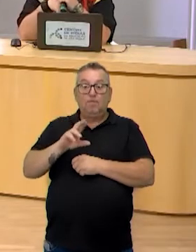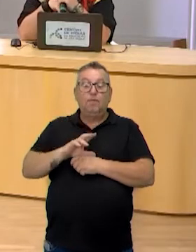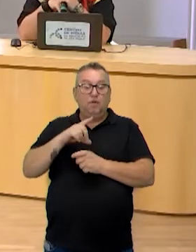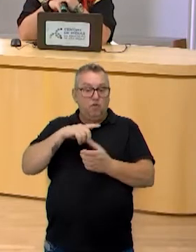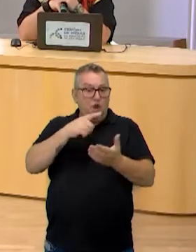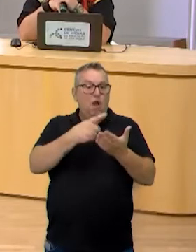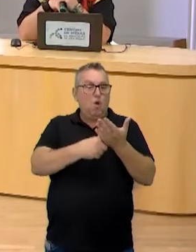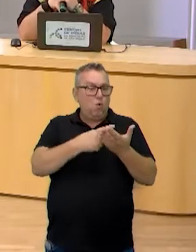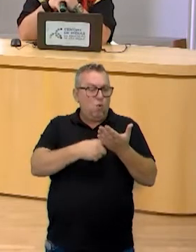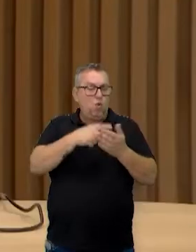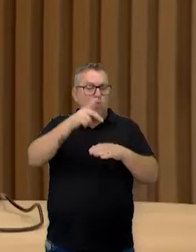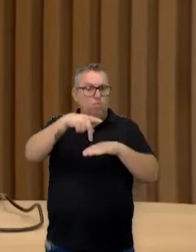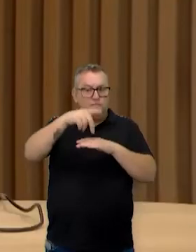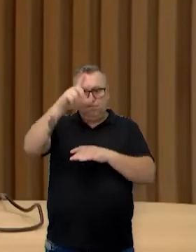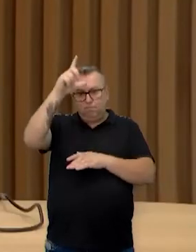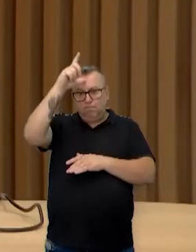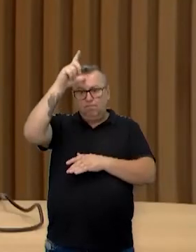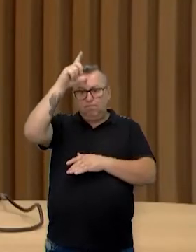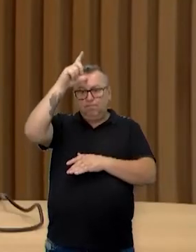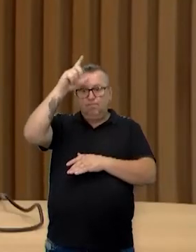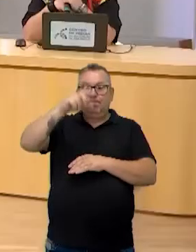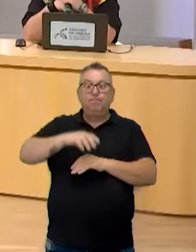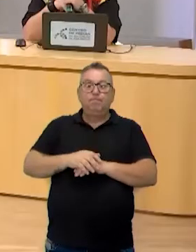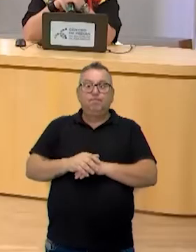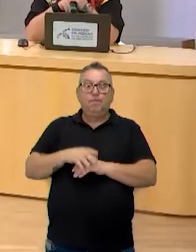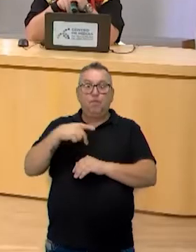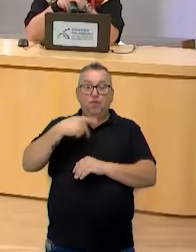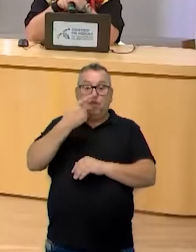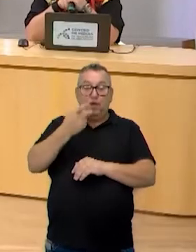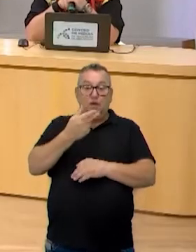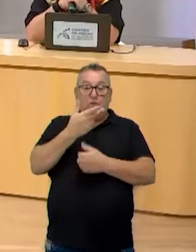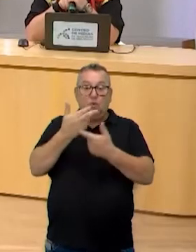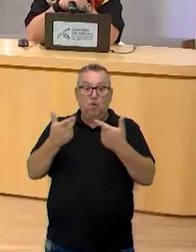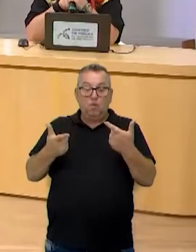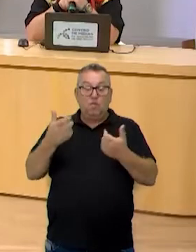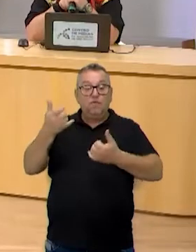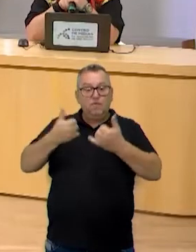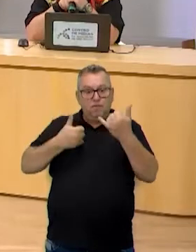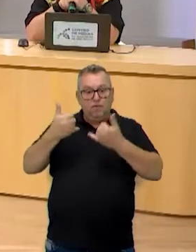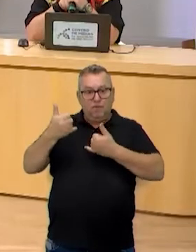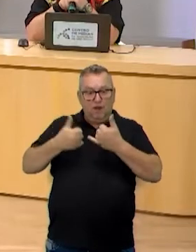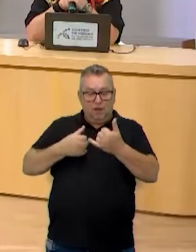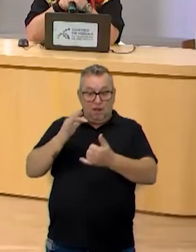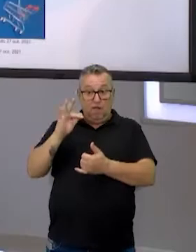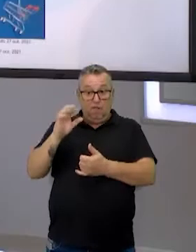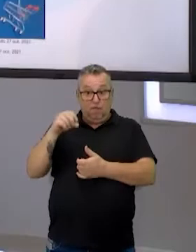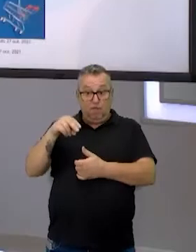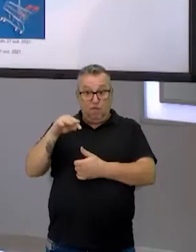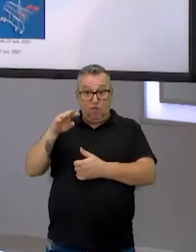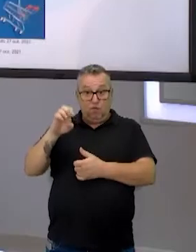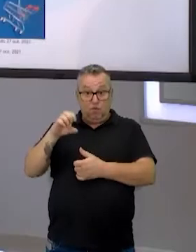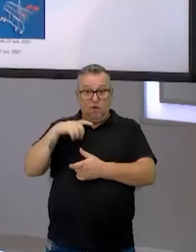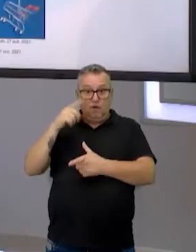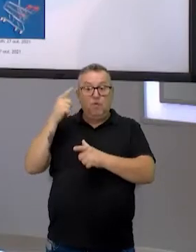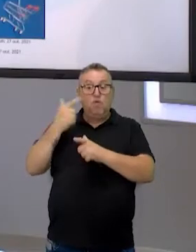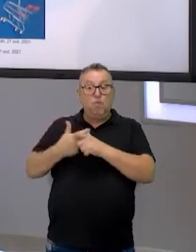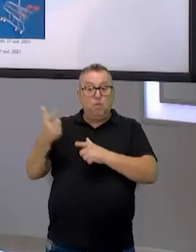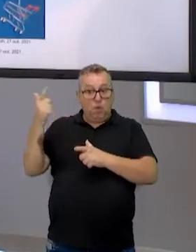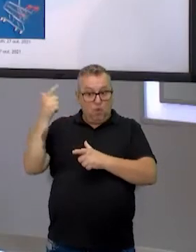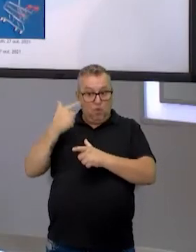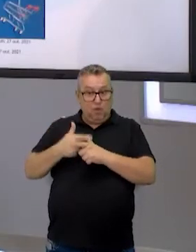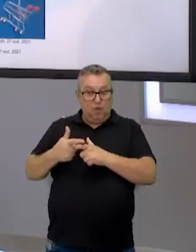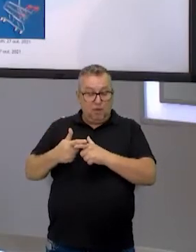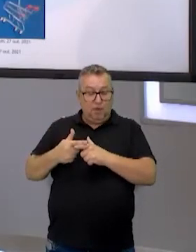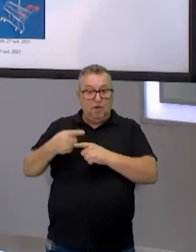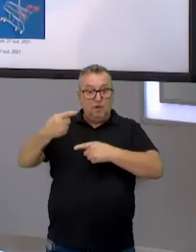né? que é o Projeto Angra. Projeto Angra. Estou comentando isso porque algumas fontes dizem que essa treta entre o Geisel e o